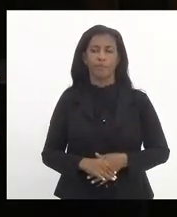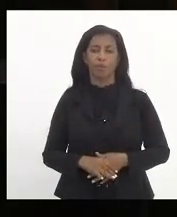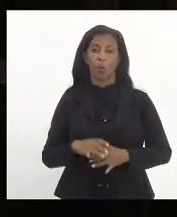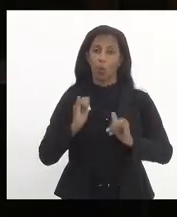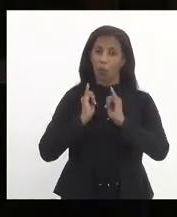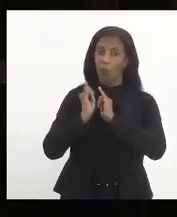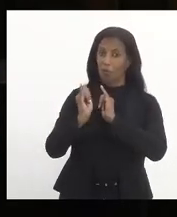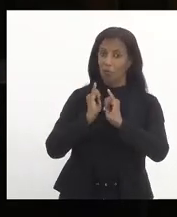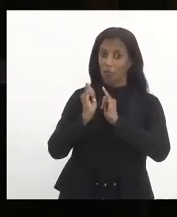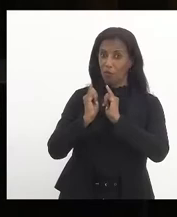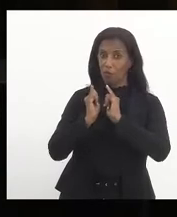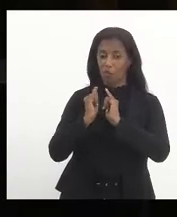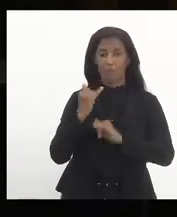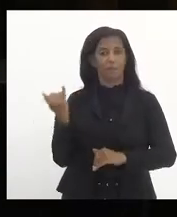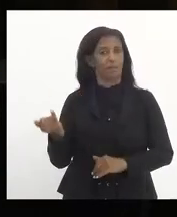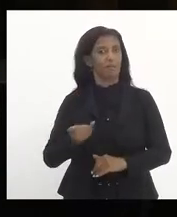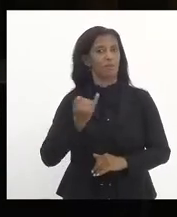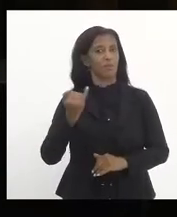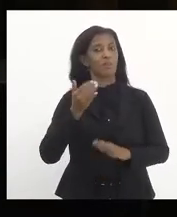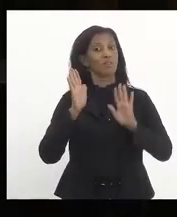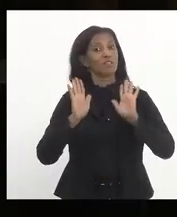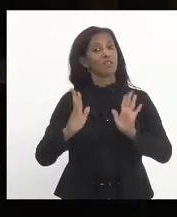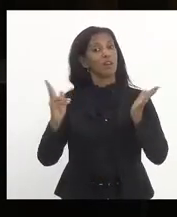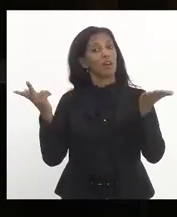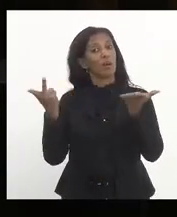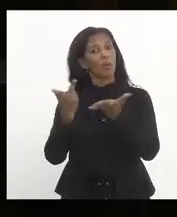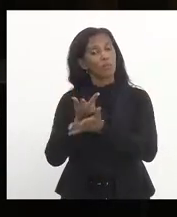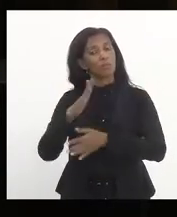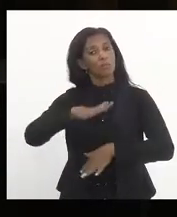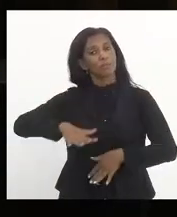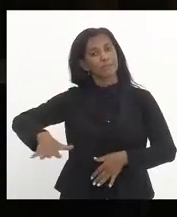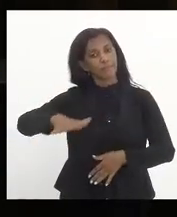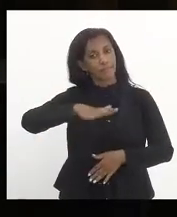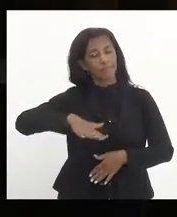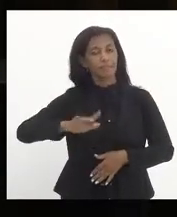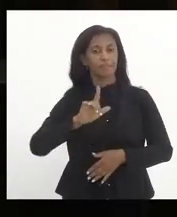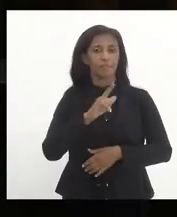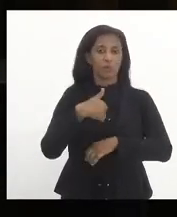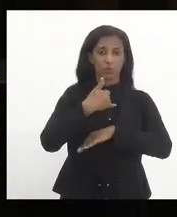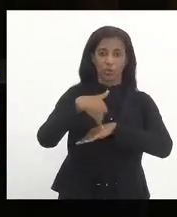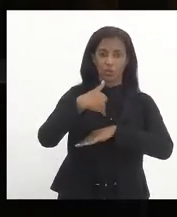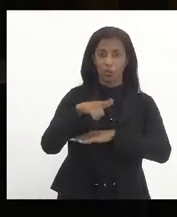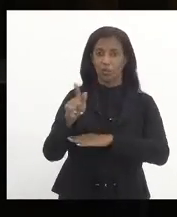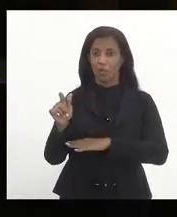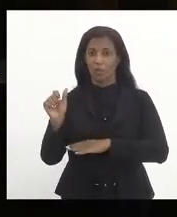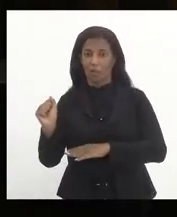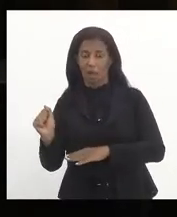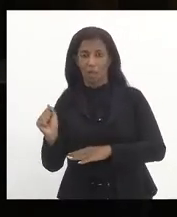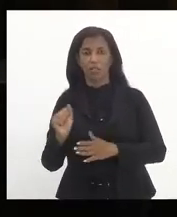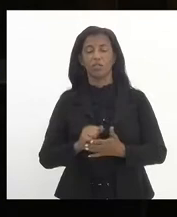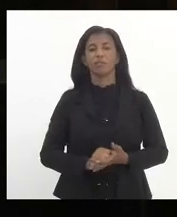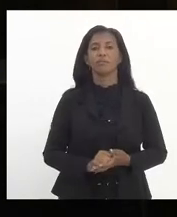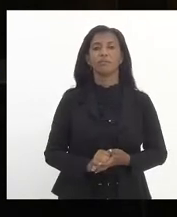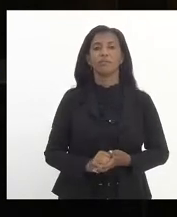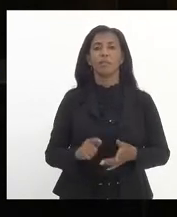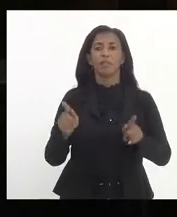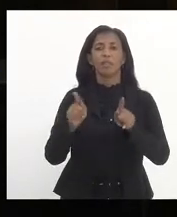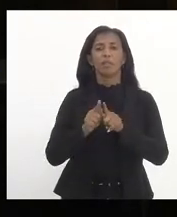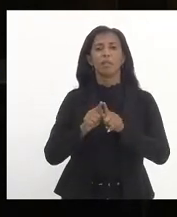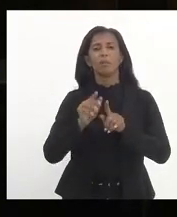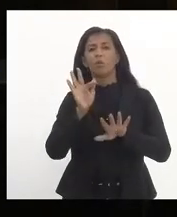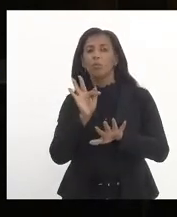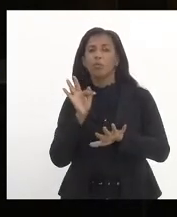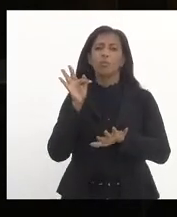dados pretéritos do que já aconteceu nesta área de óleo e gás e as perspectivas para o